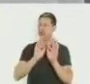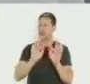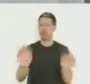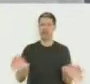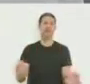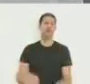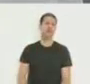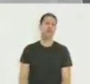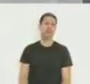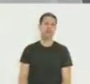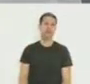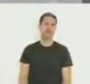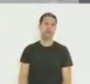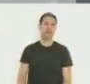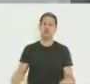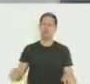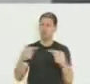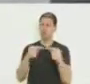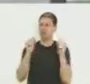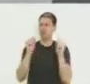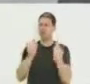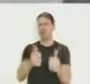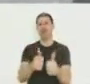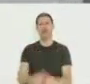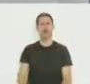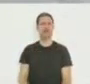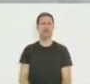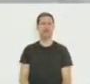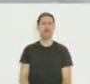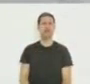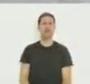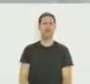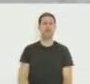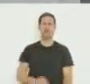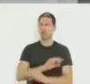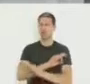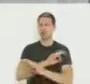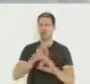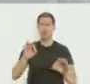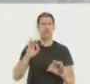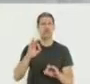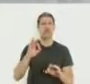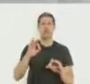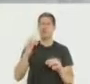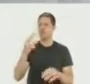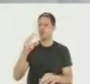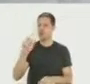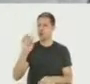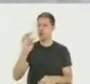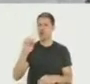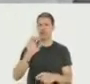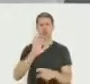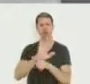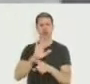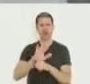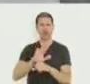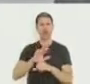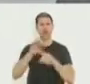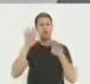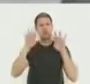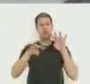aplicável com excelente relação custo e benefício que traz visibilidade contribuição